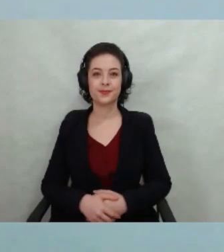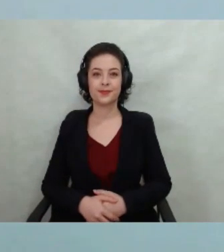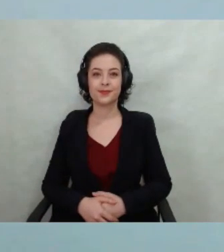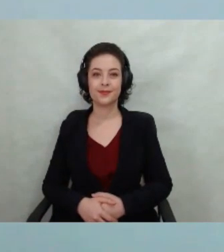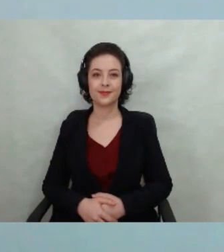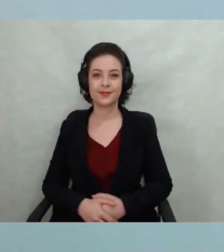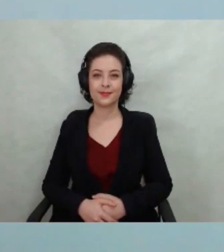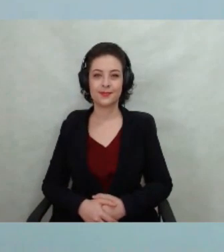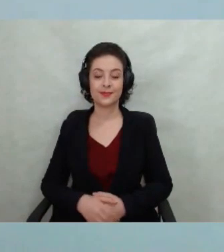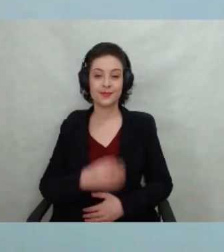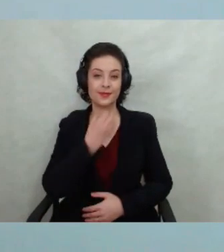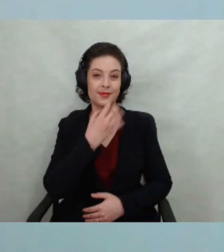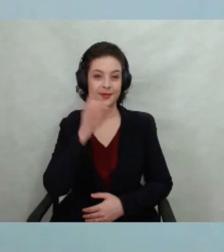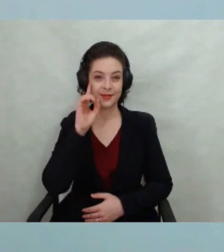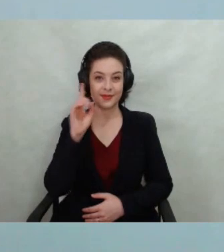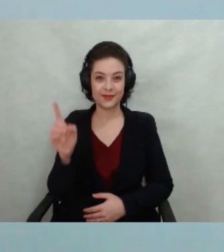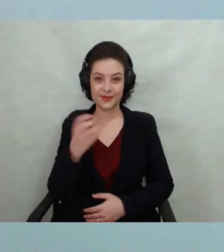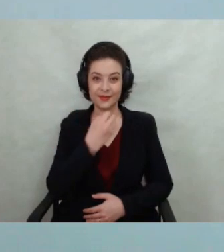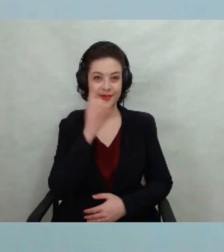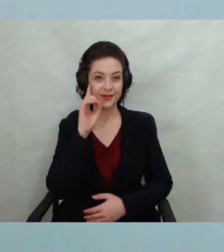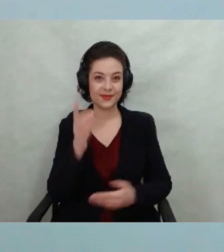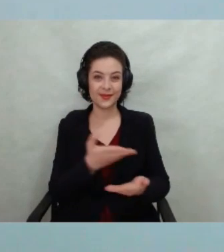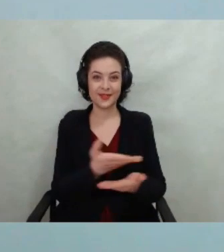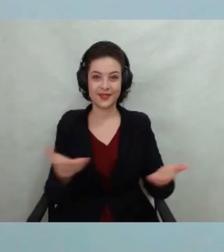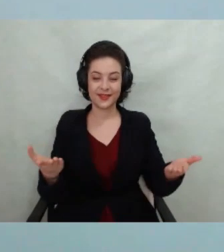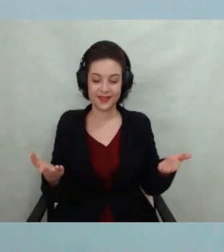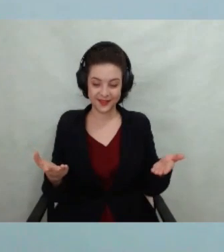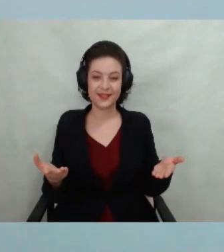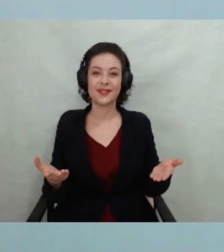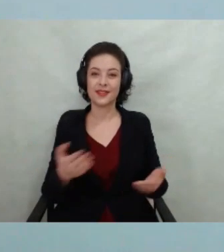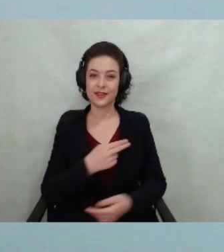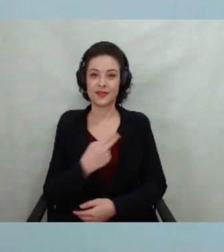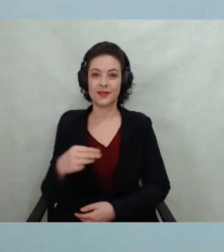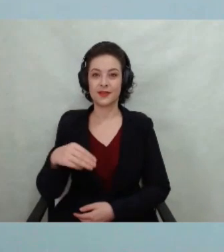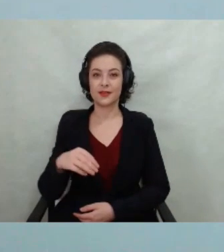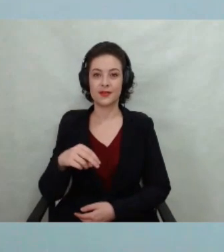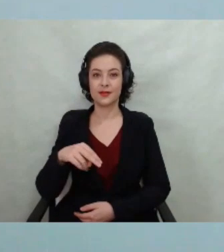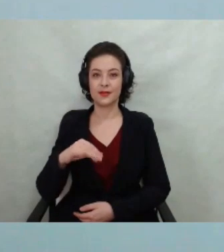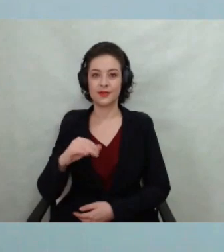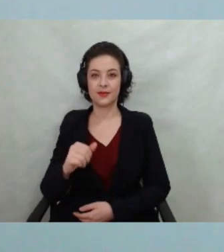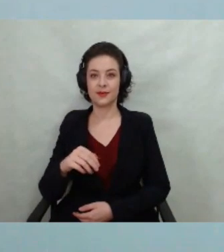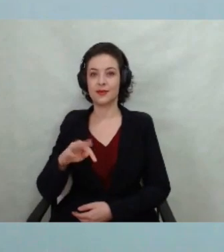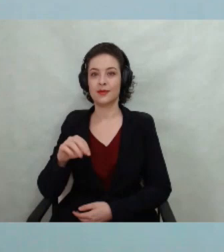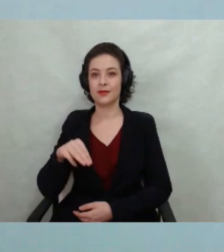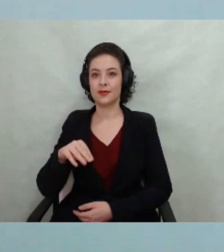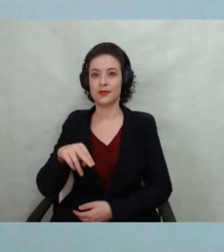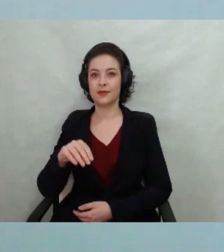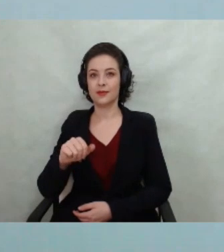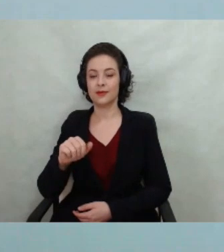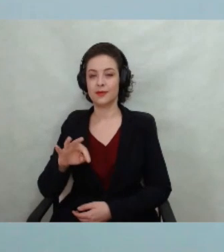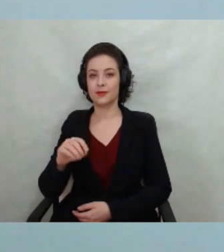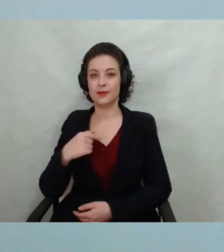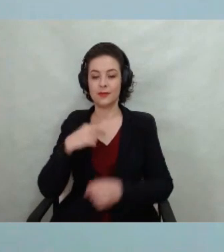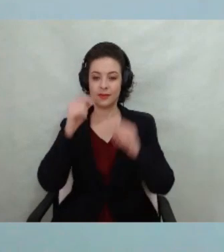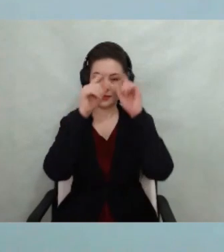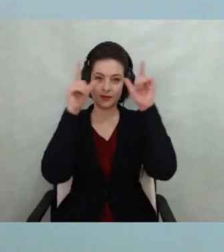Bom dia a todos e todas. Meu nome é Mônica Taminato, eu sou enfermeira, professora da Escola Paulista